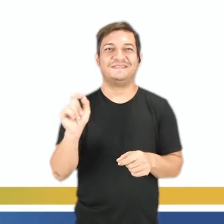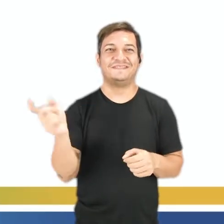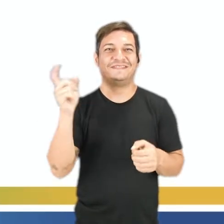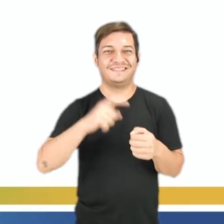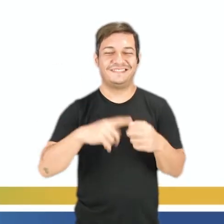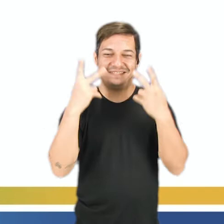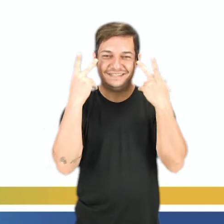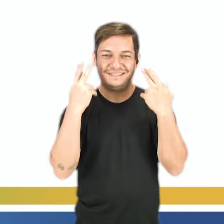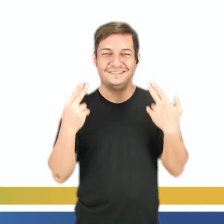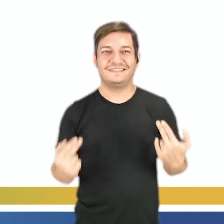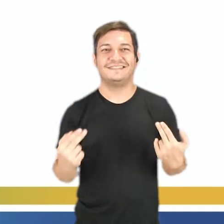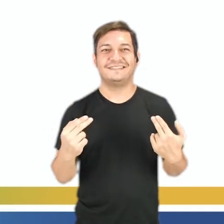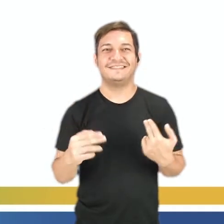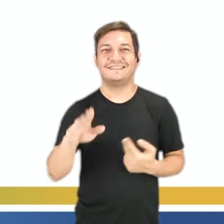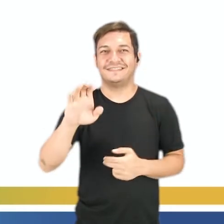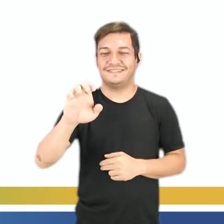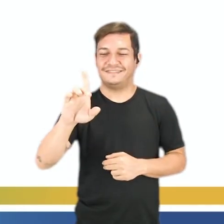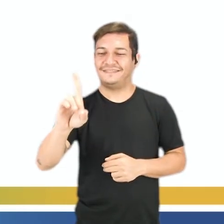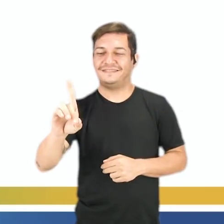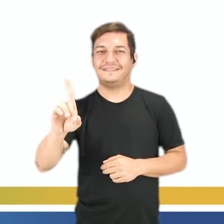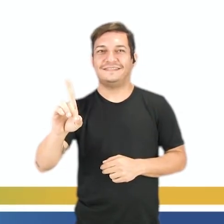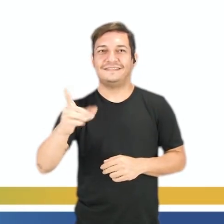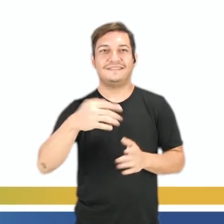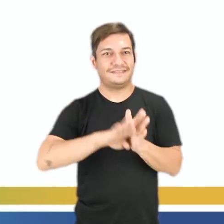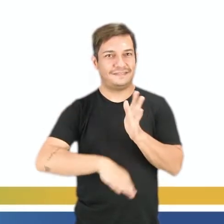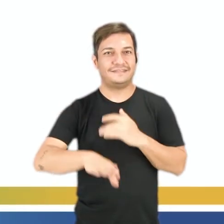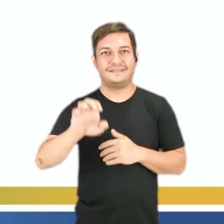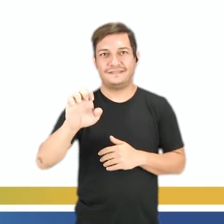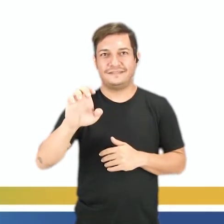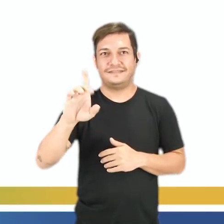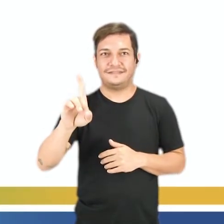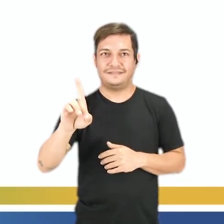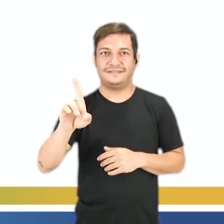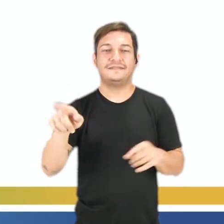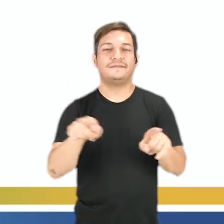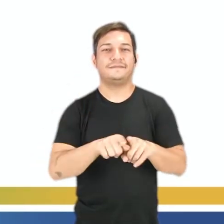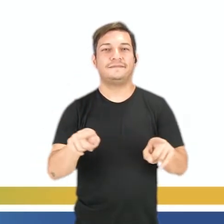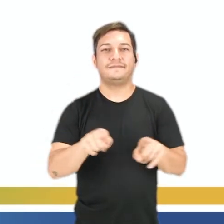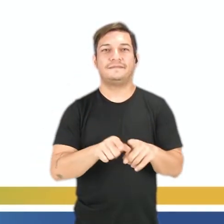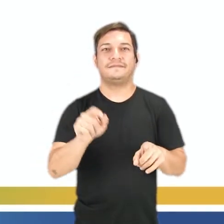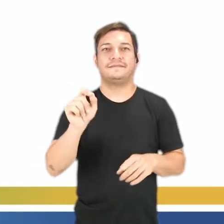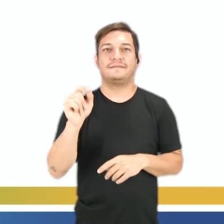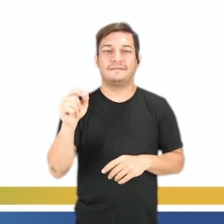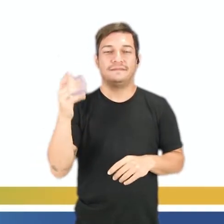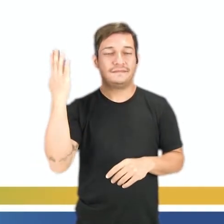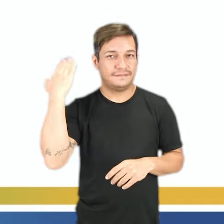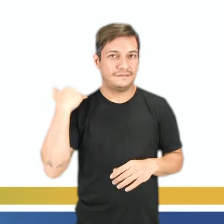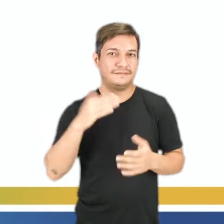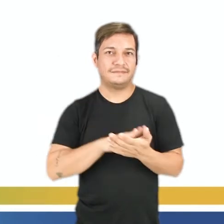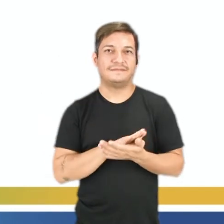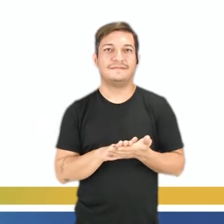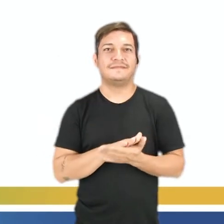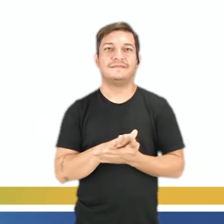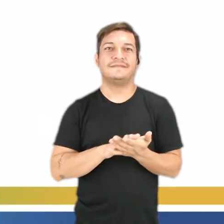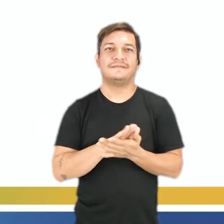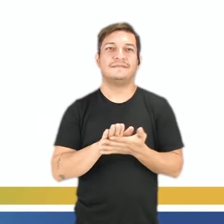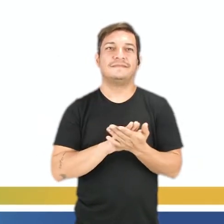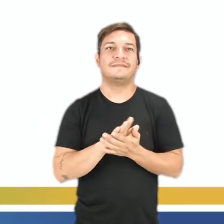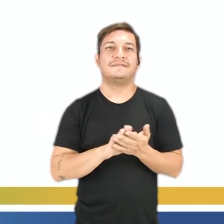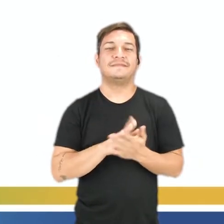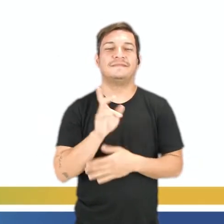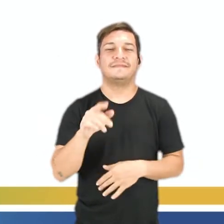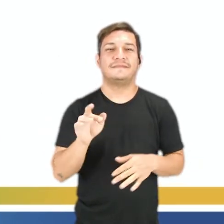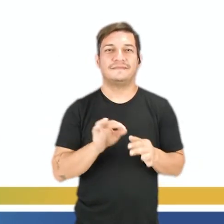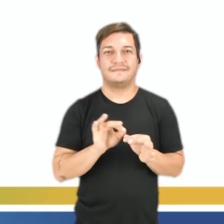sua forma natural, tá? Sem o ed e também sem estar no passado, na forma como ele é